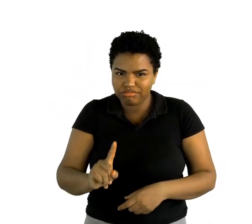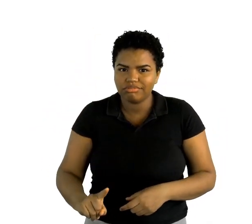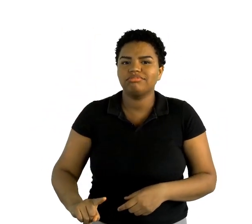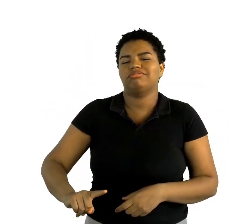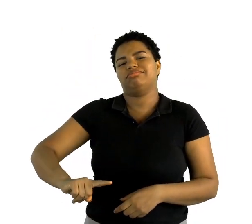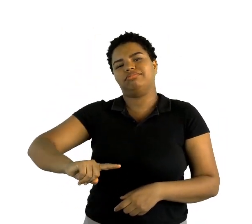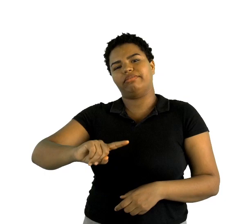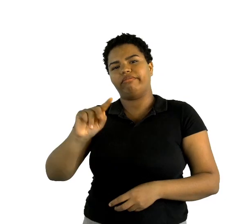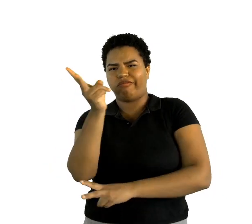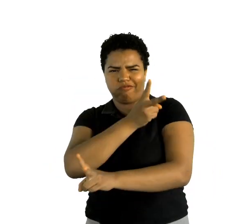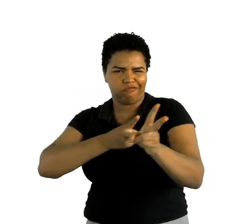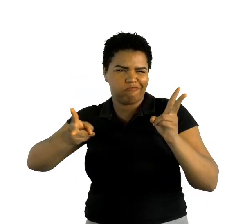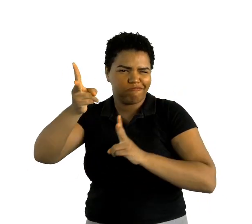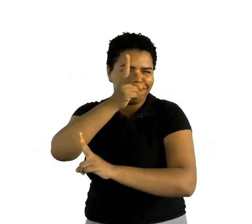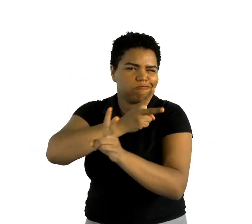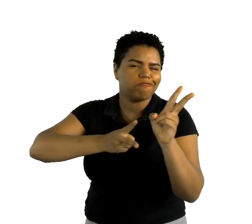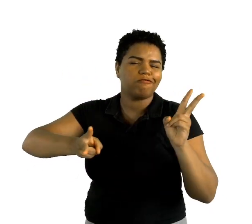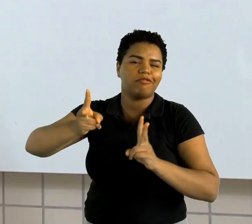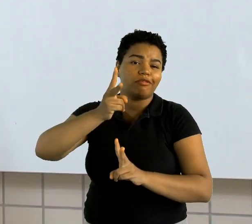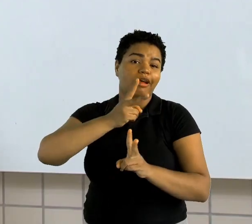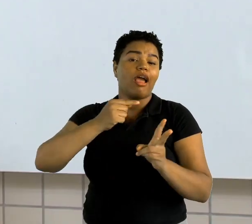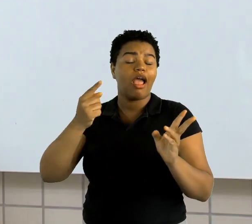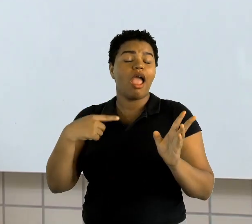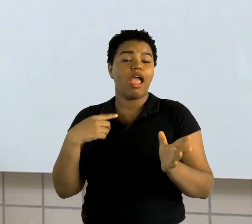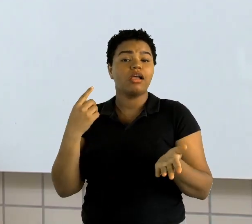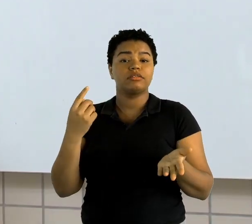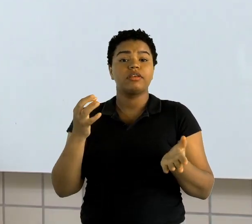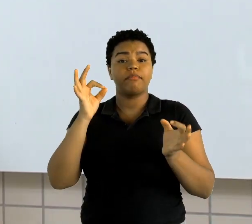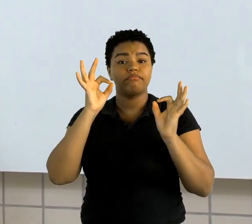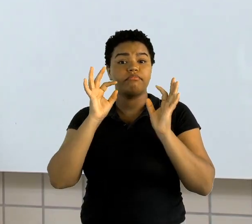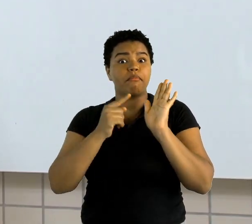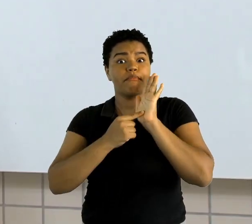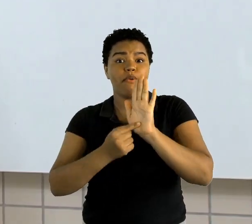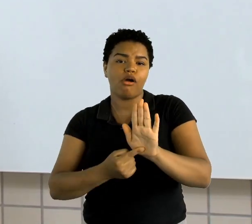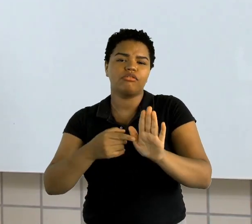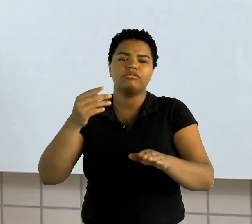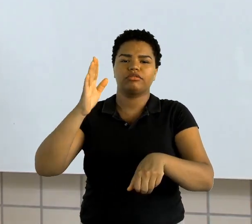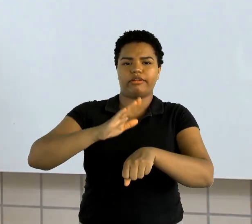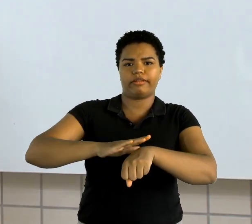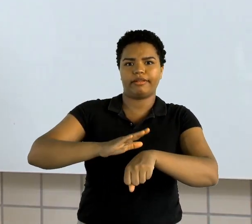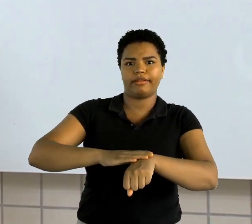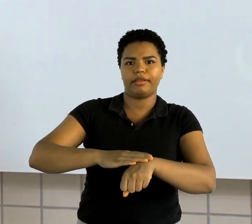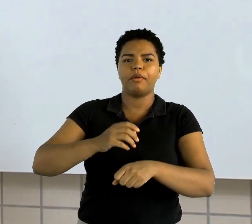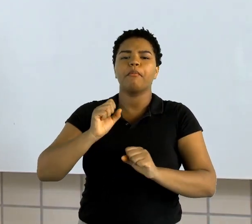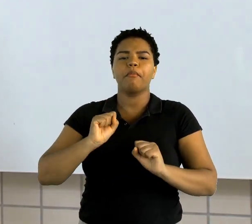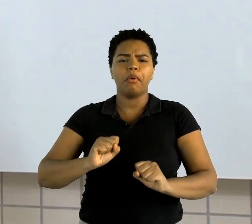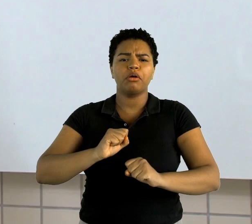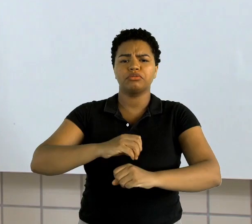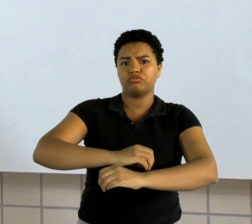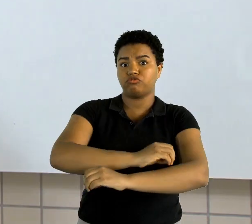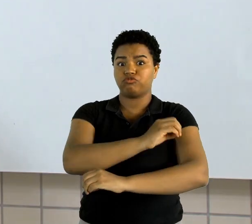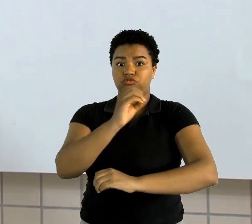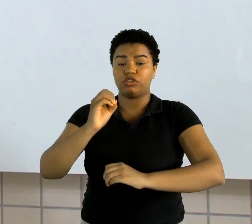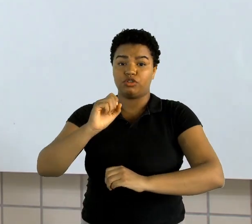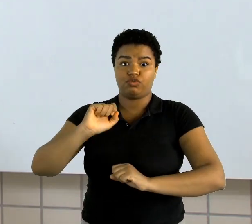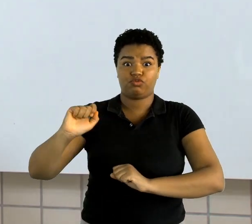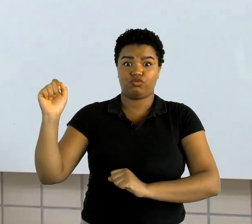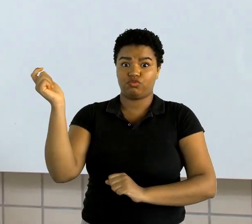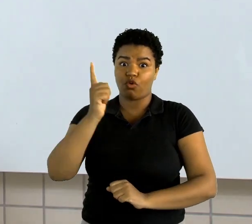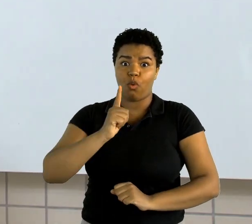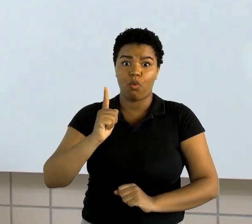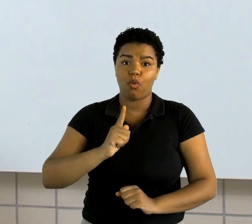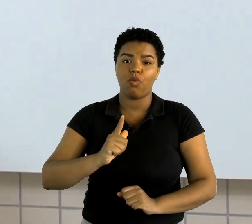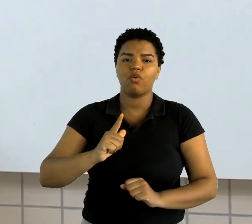muito isso para marcar o tempo, porque o tempo ele é momentâneo. Durante o dia pode ser ensolarado, pode ter chuva